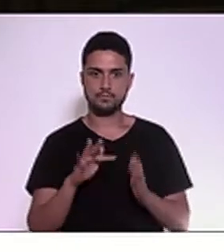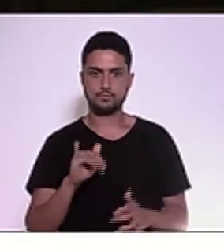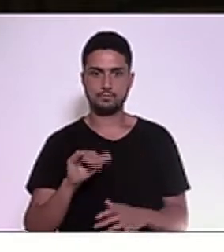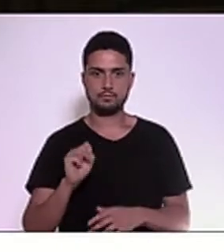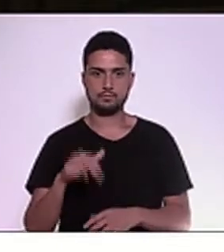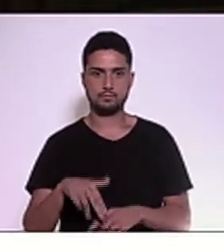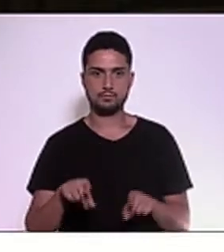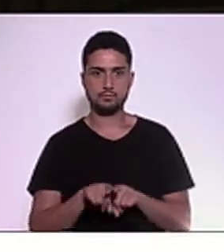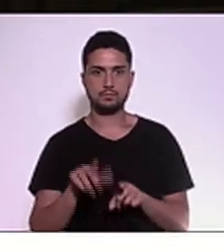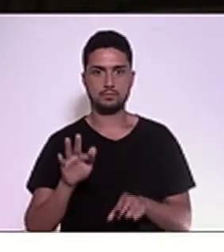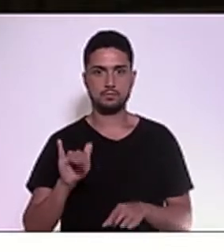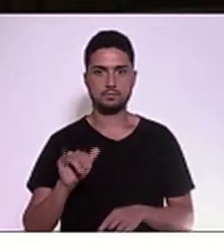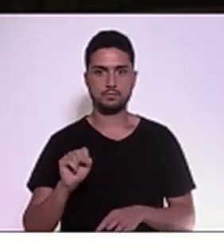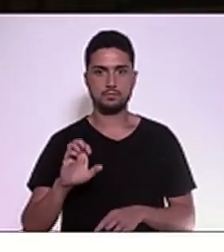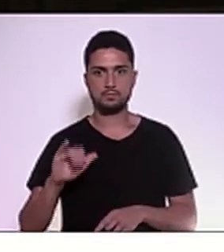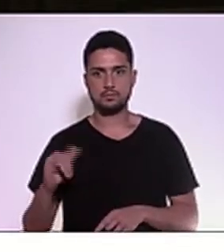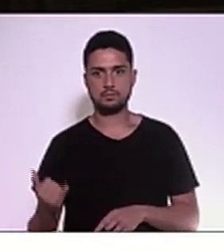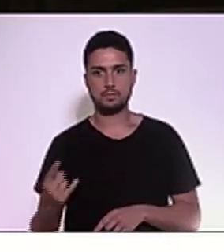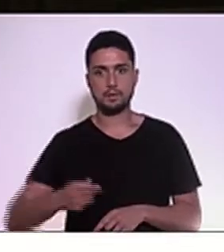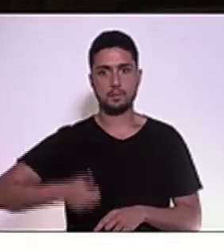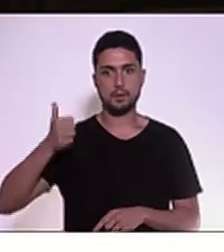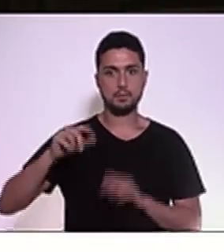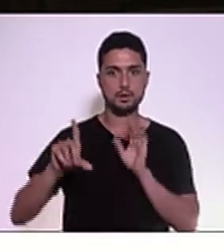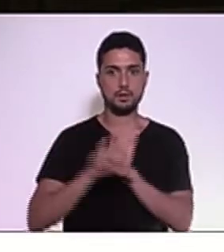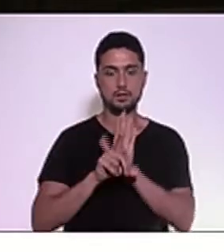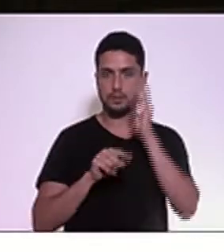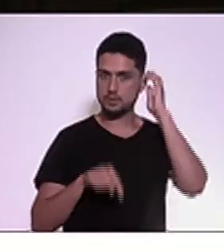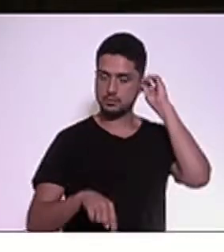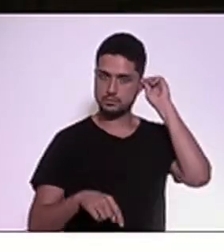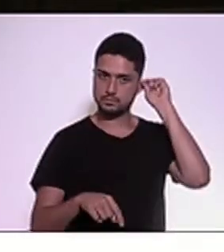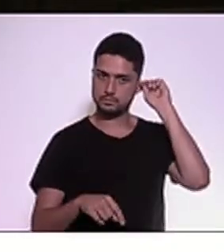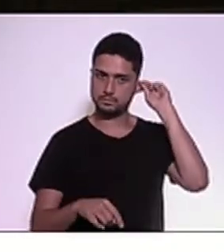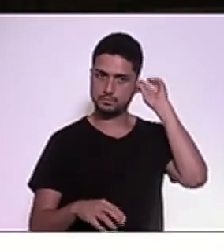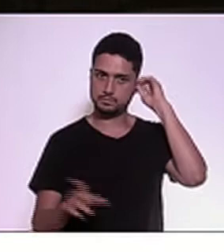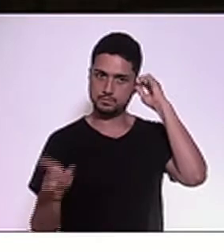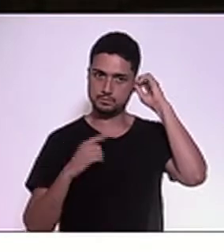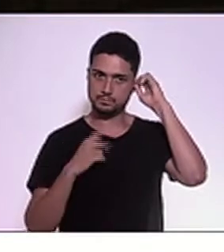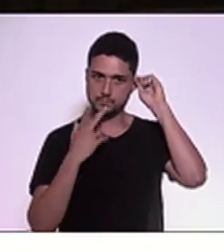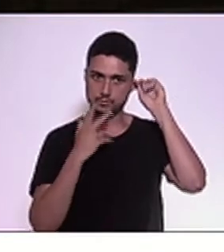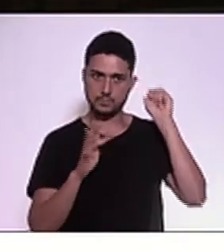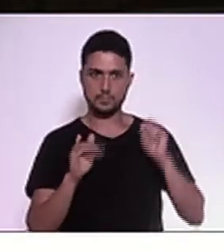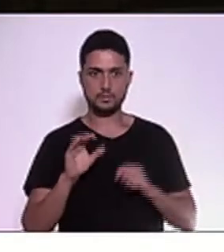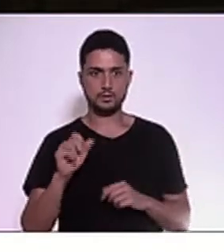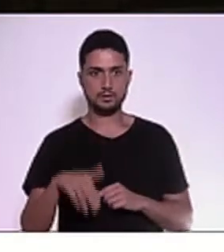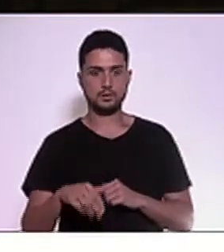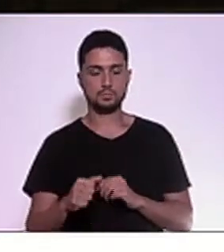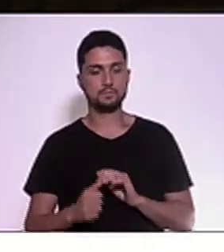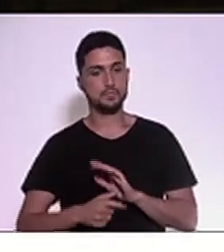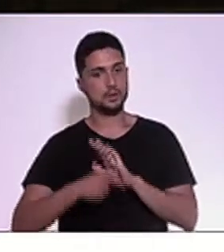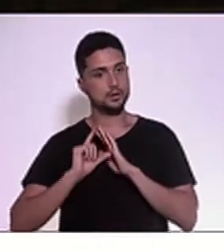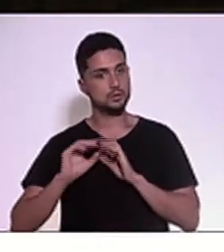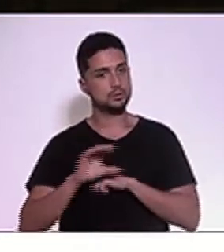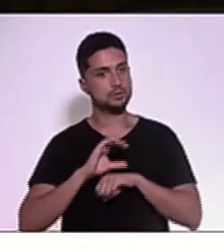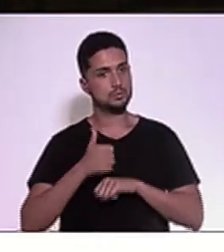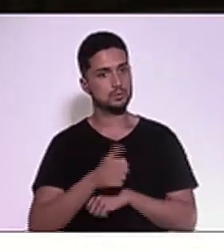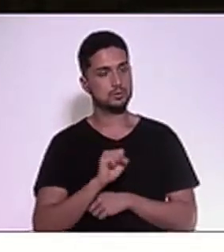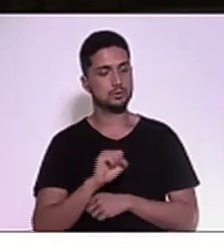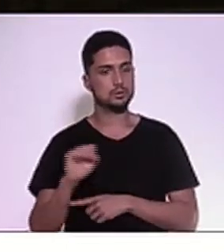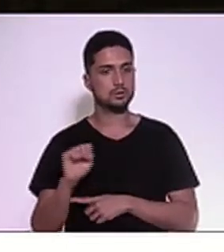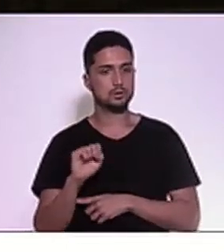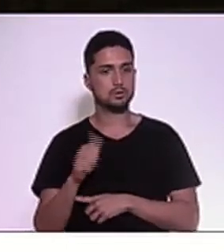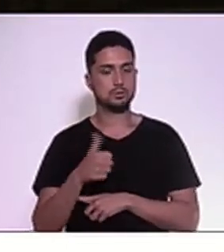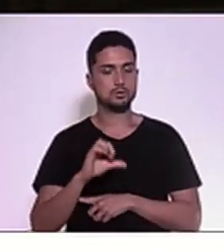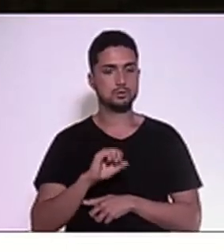FISED, sendo a primeira uma lei ordinária, já que ela disciplinou o FECAM antes da Constituição de 88, e a do